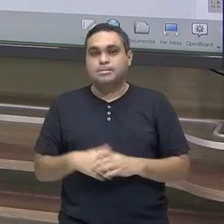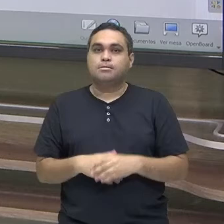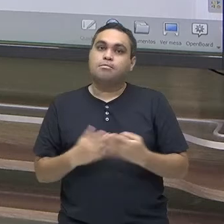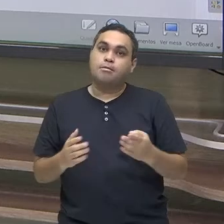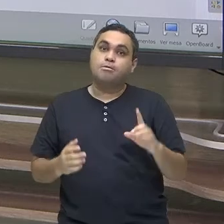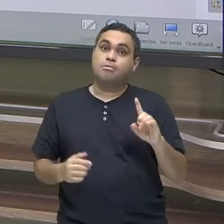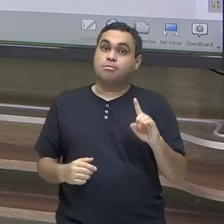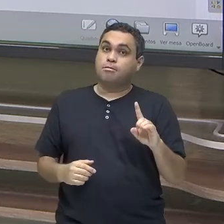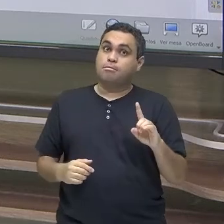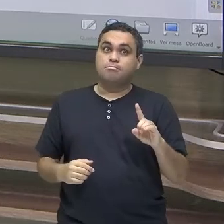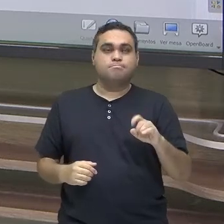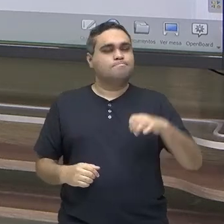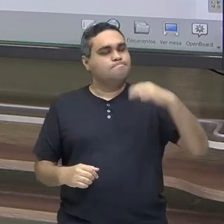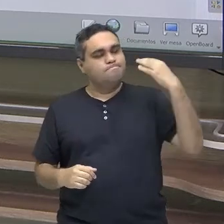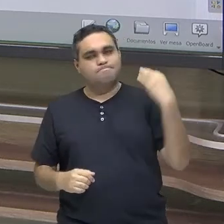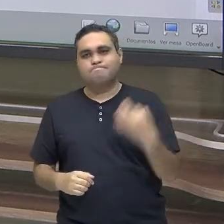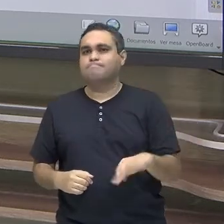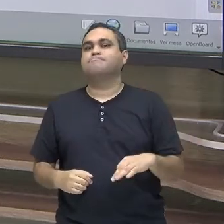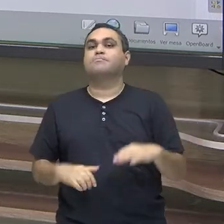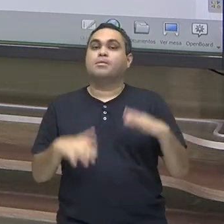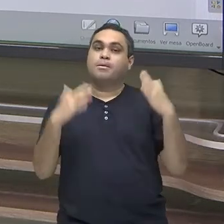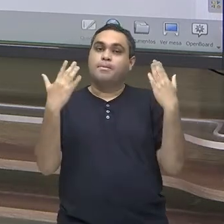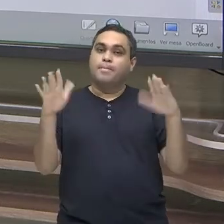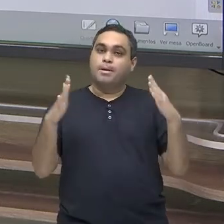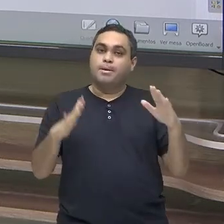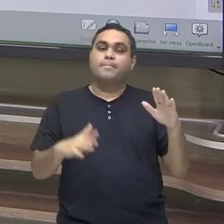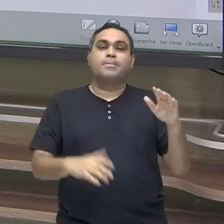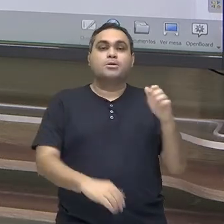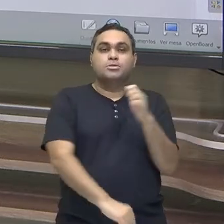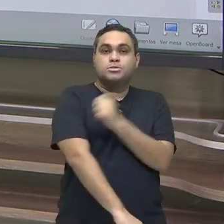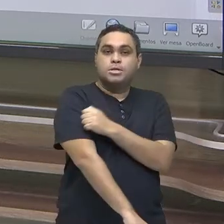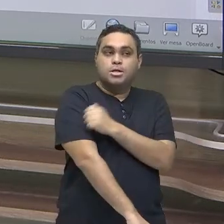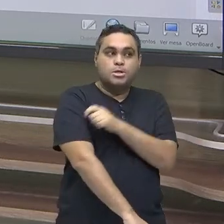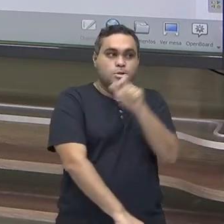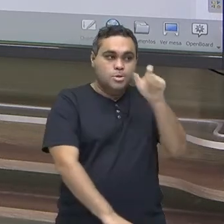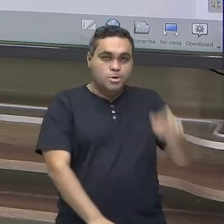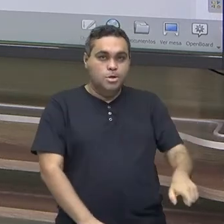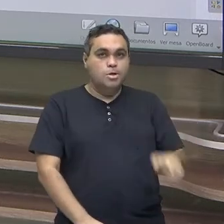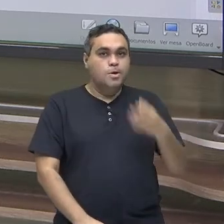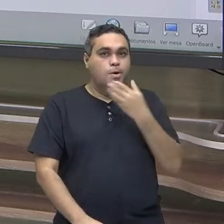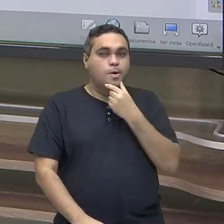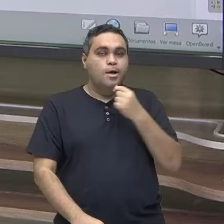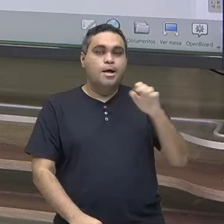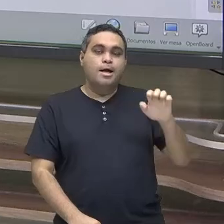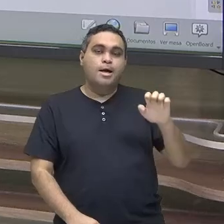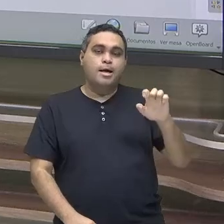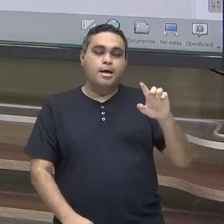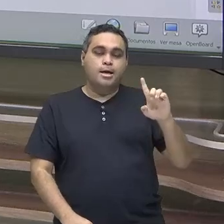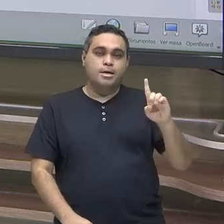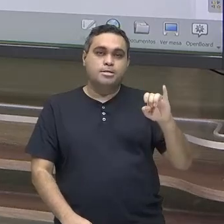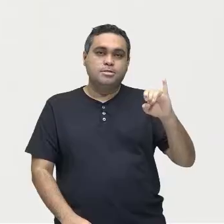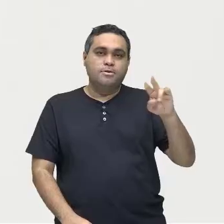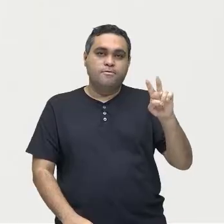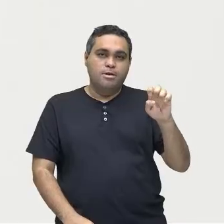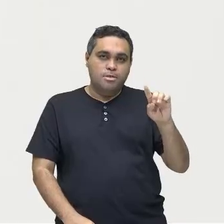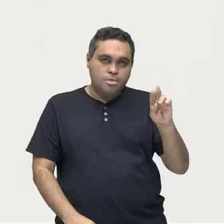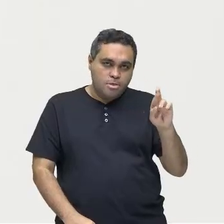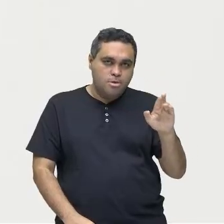D, com certeza. Parabéns ao nosso querido, o Edivandro, não é, que colocou aí a letra D. Olha